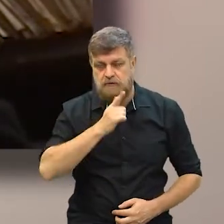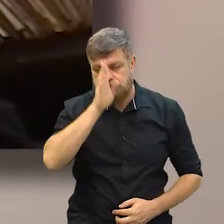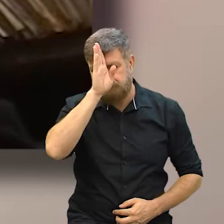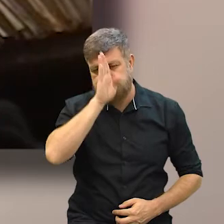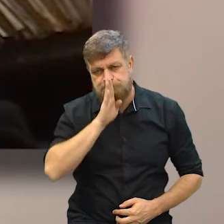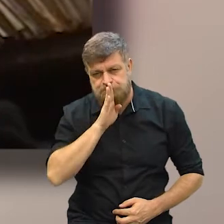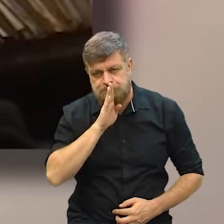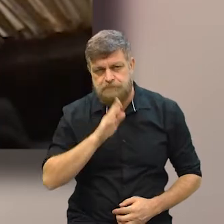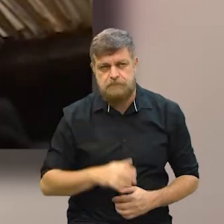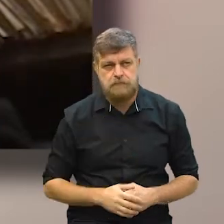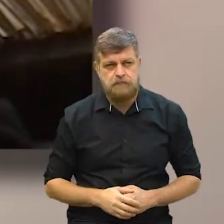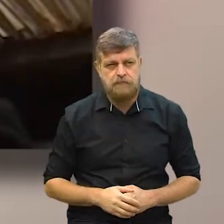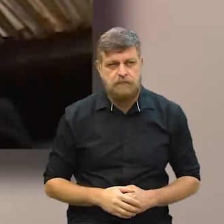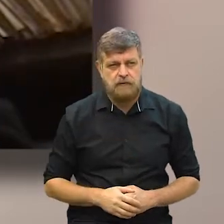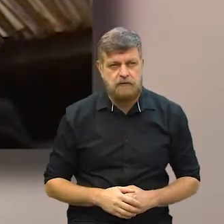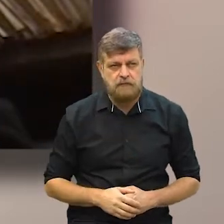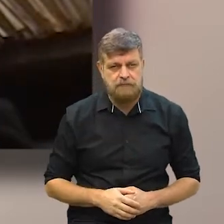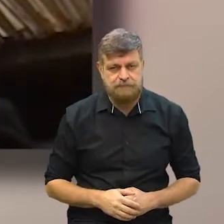iniciou